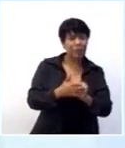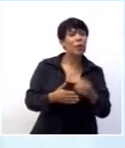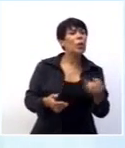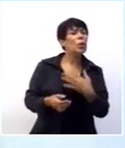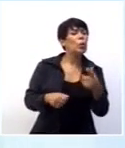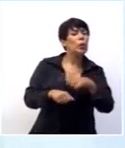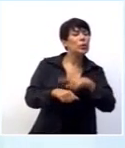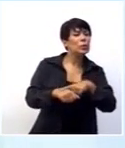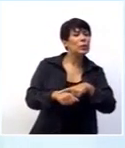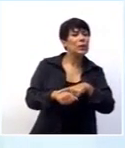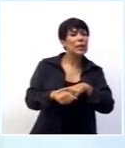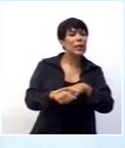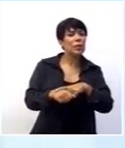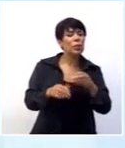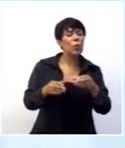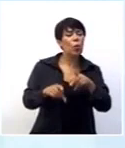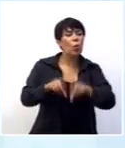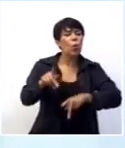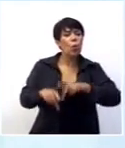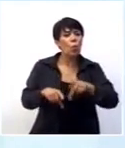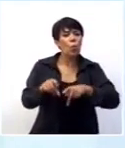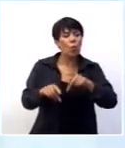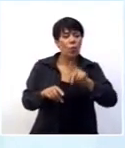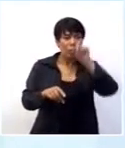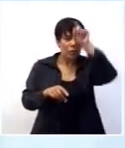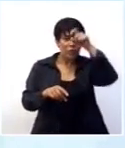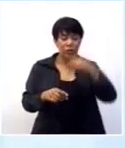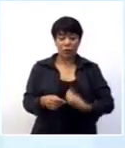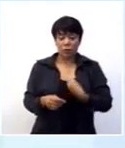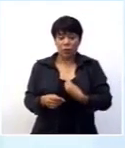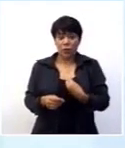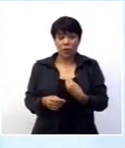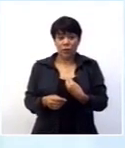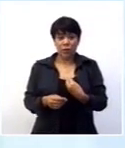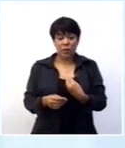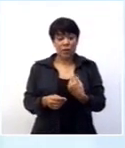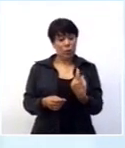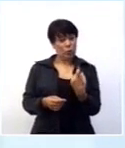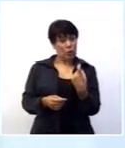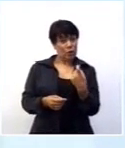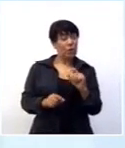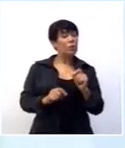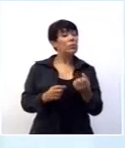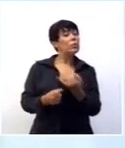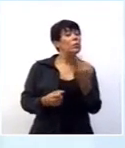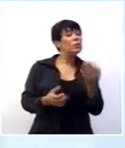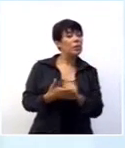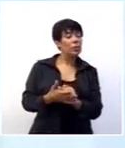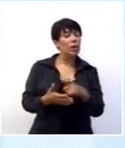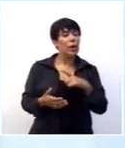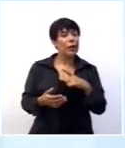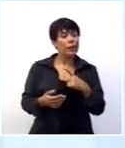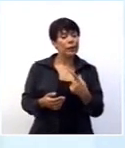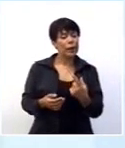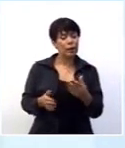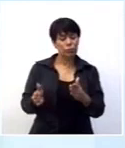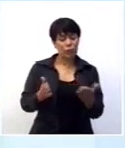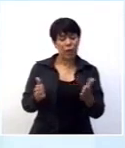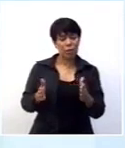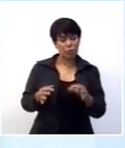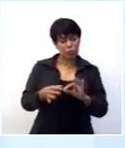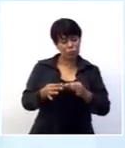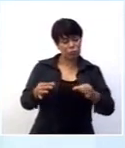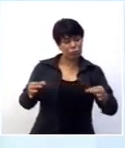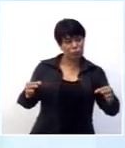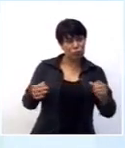os egípcios vão conseguir viver sozinhos sem a interferência dos Ixos? A gente vai ter aí um período bem extenso, tá? Vai